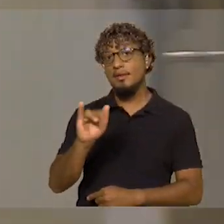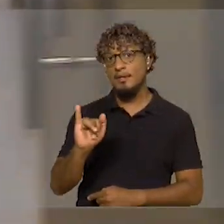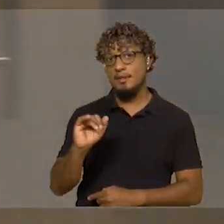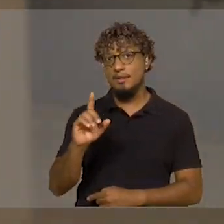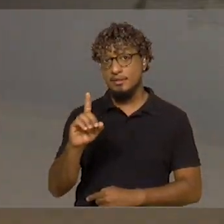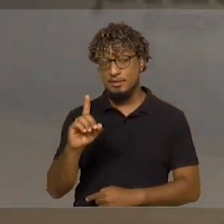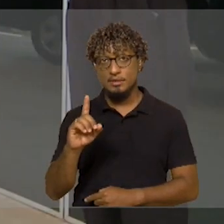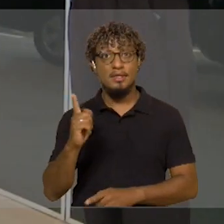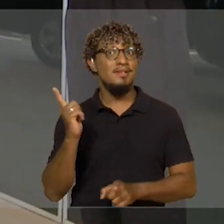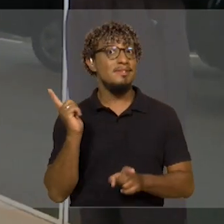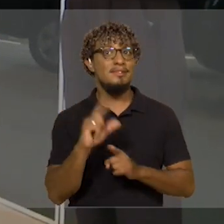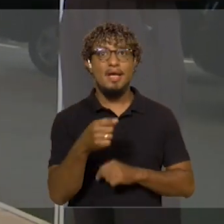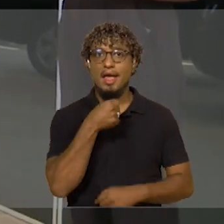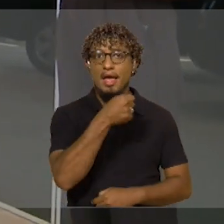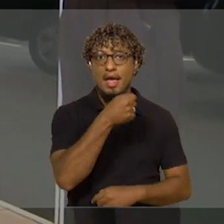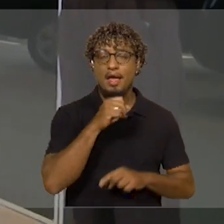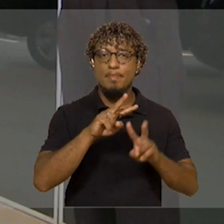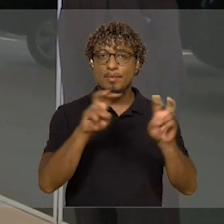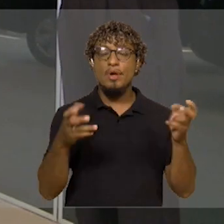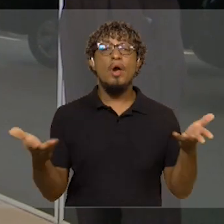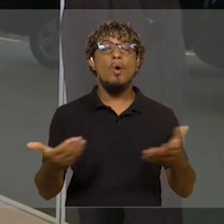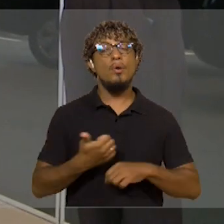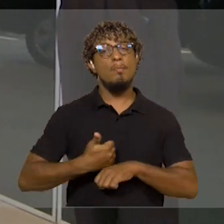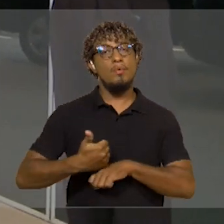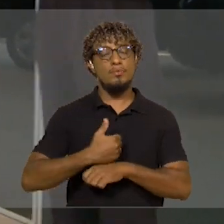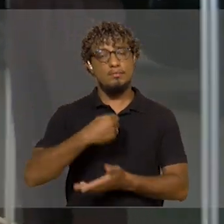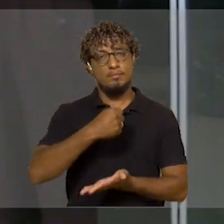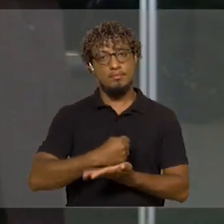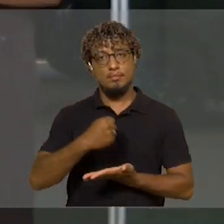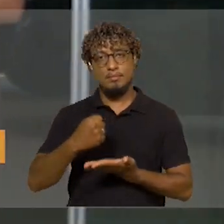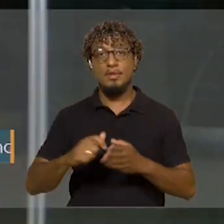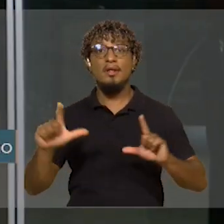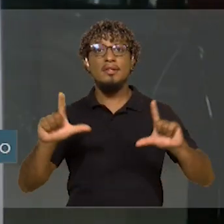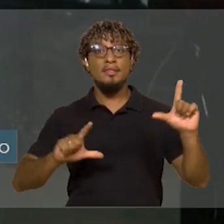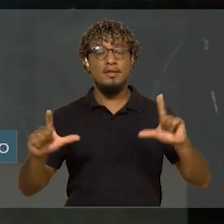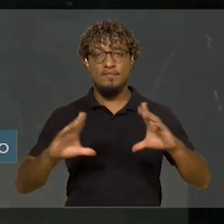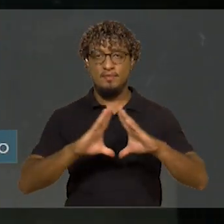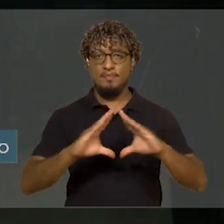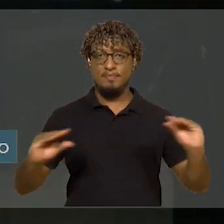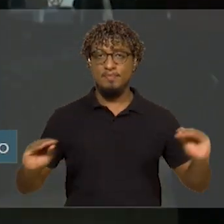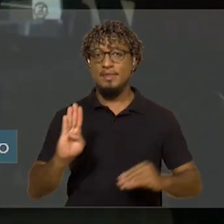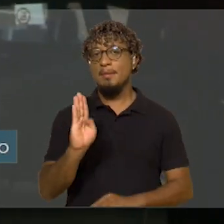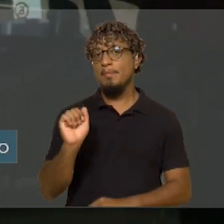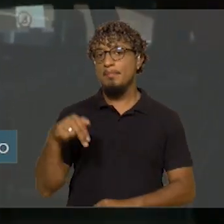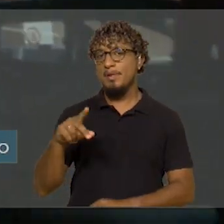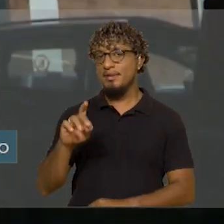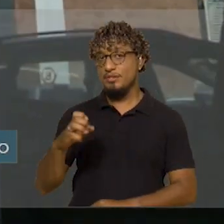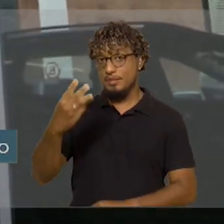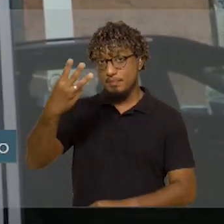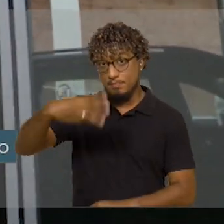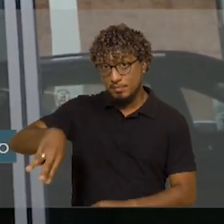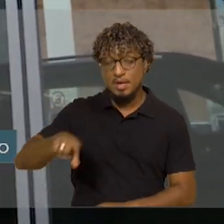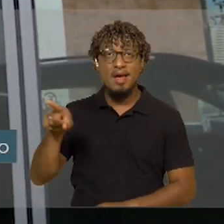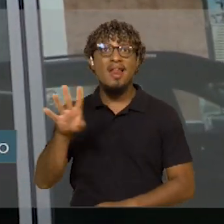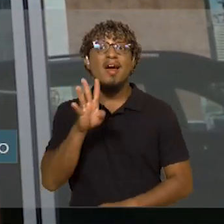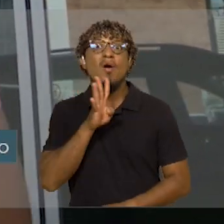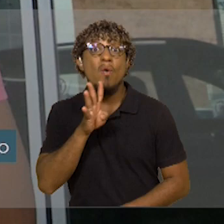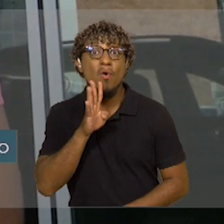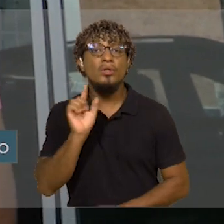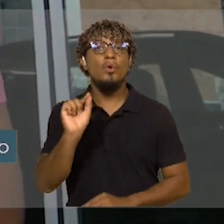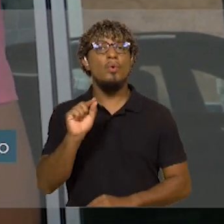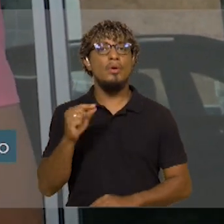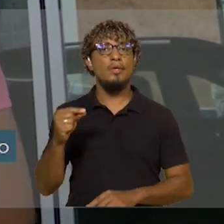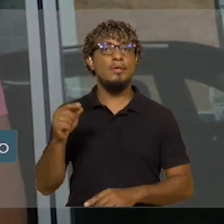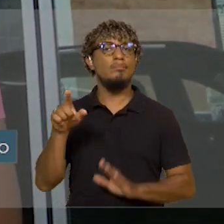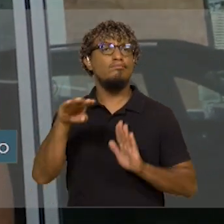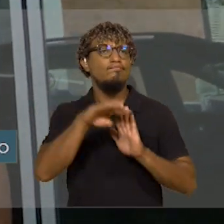uma reportagem. Hoje, profissional contratada pela TV Band Maranhão, ela conheceu essa rotina tão familiar a todo